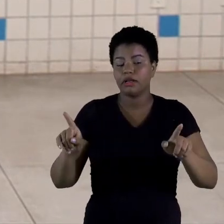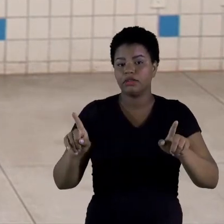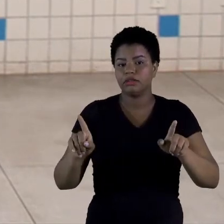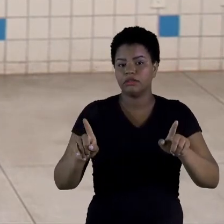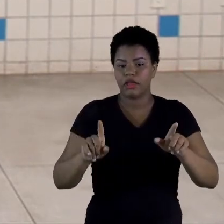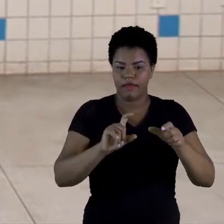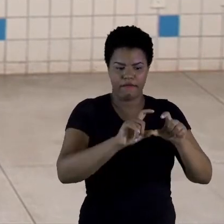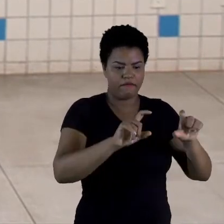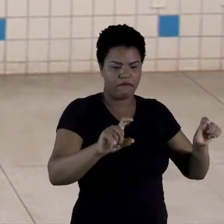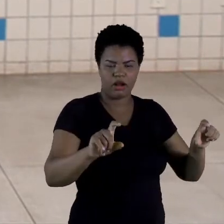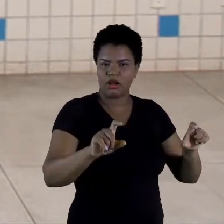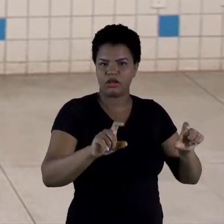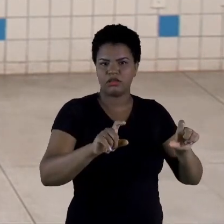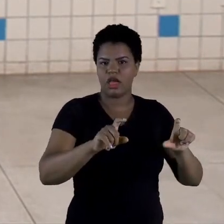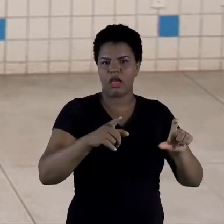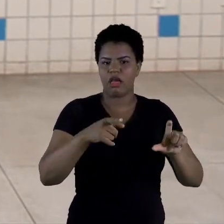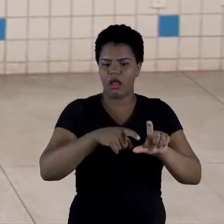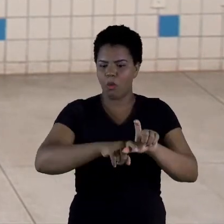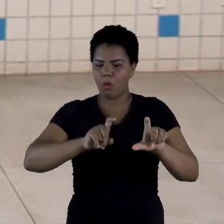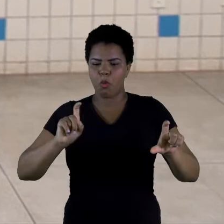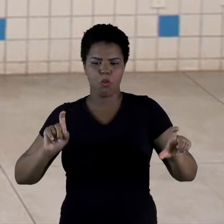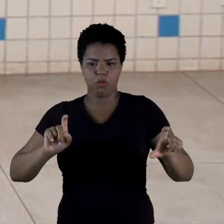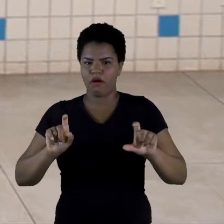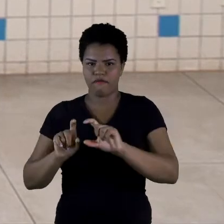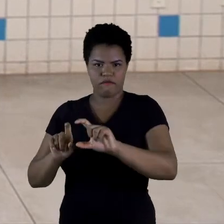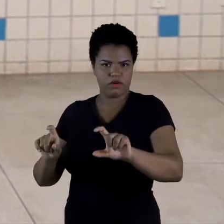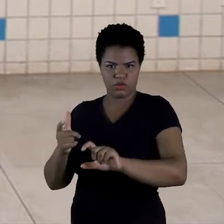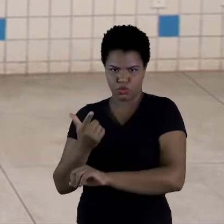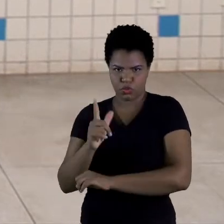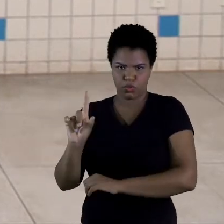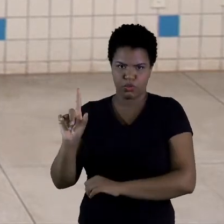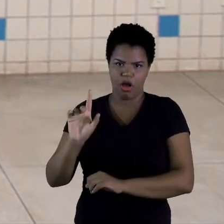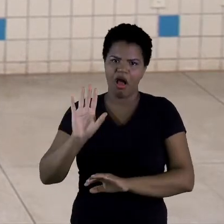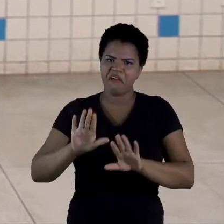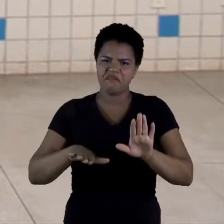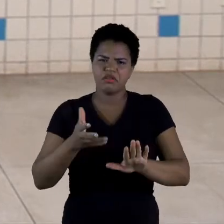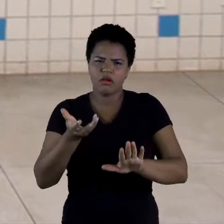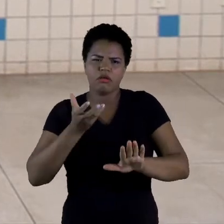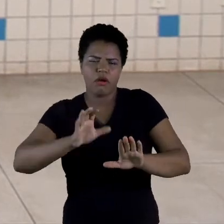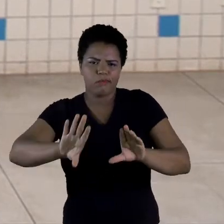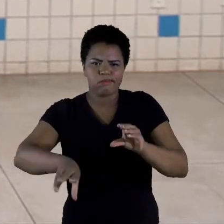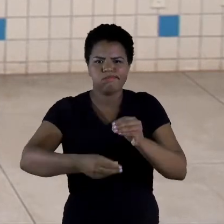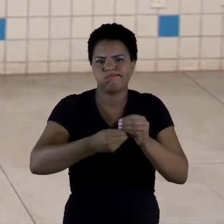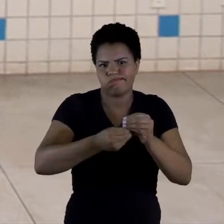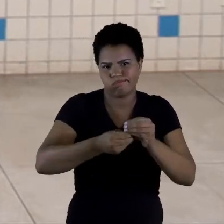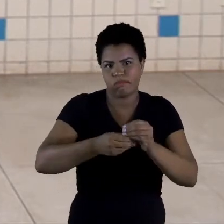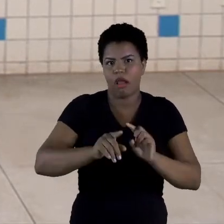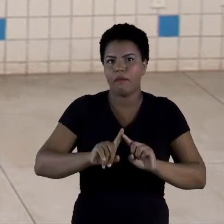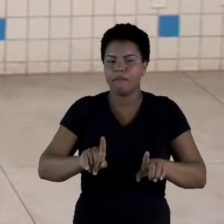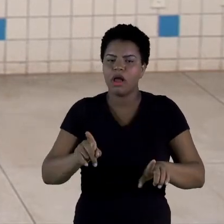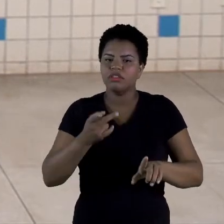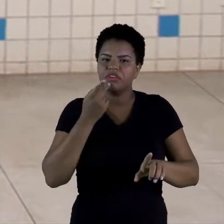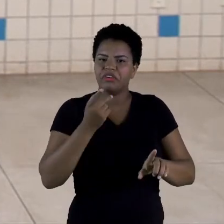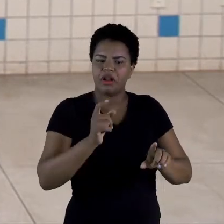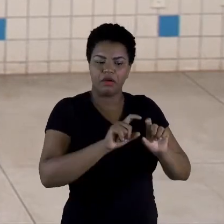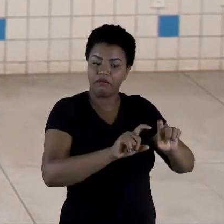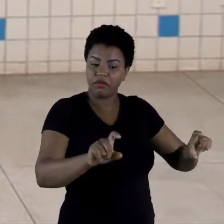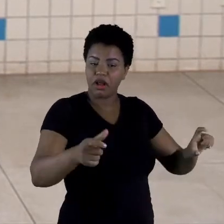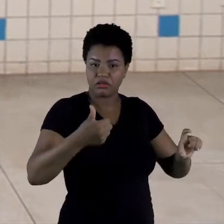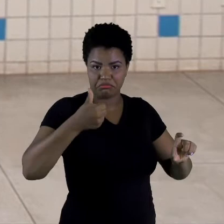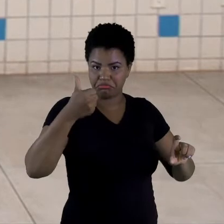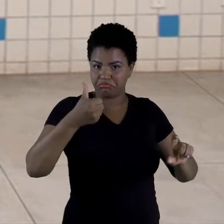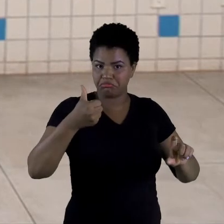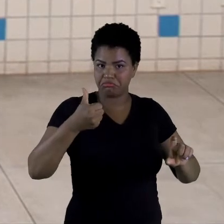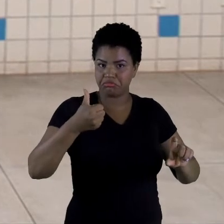da outra. Às vezes eu quero só acrescentar, né, alguma coisa, mas se eu falar apenas a primeira frase, o leitor